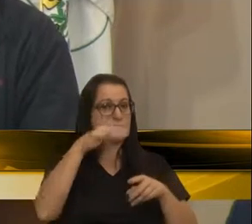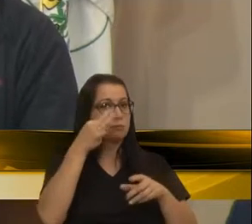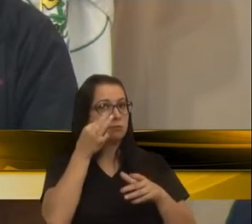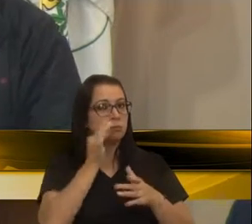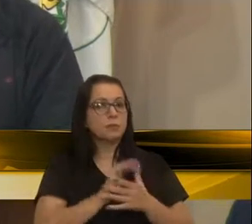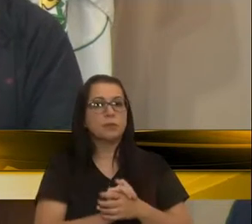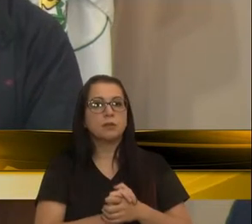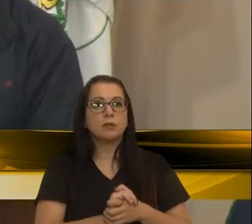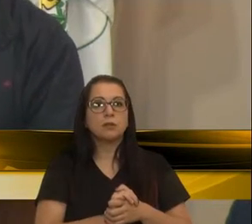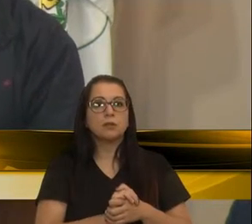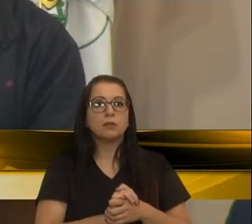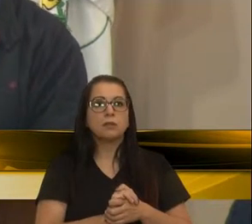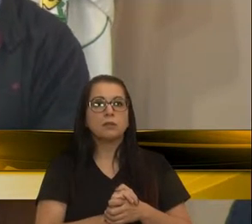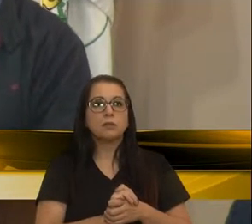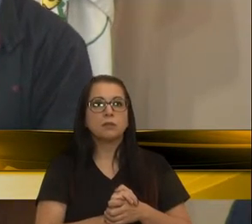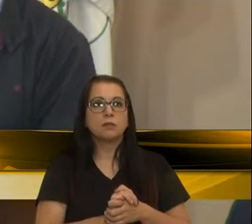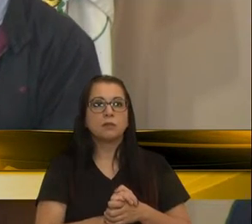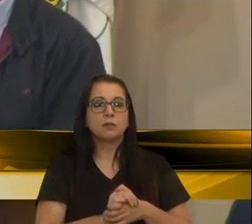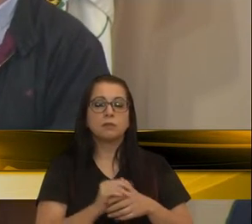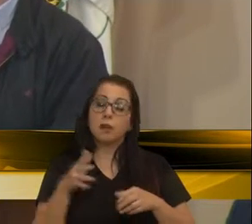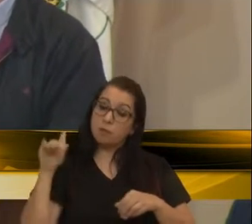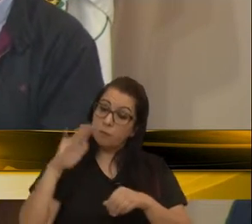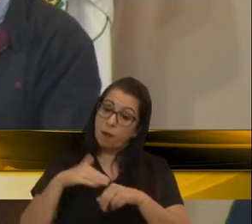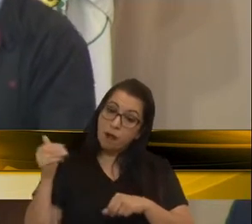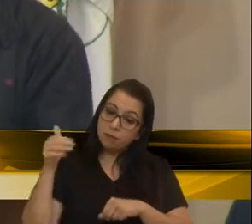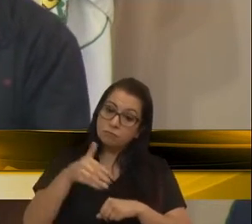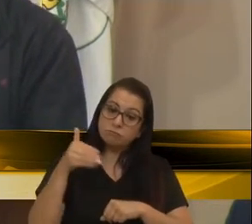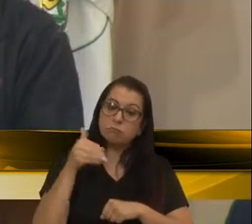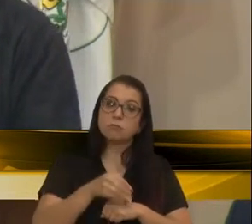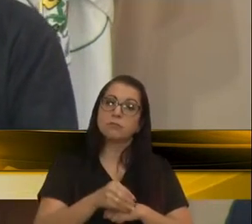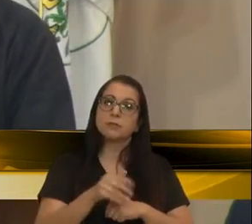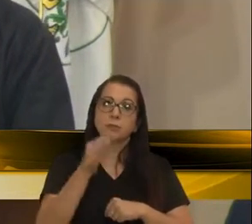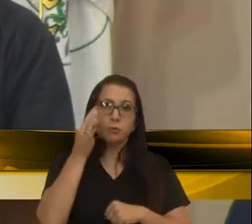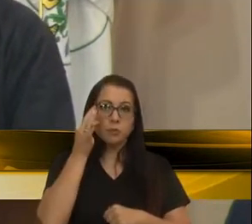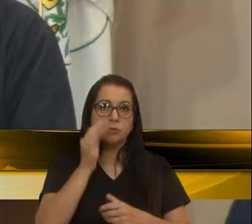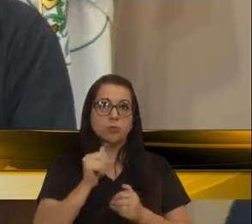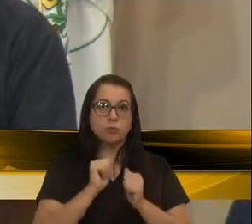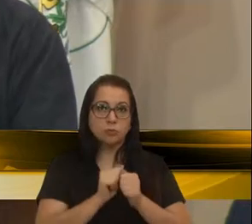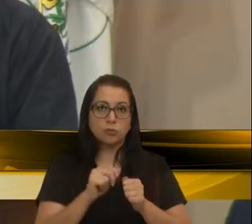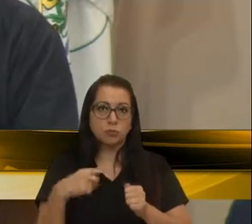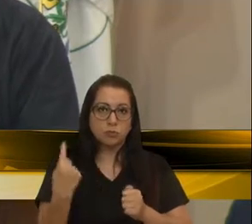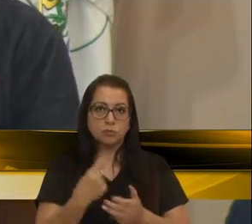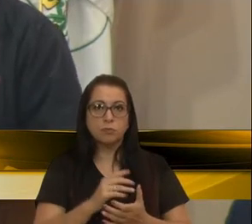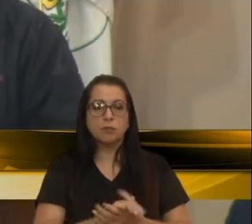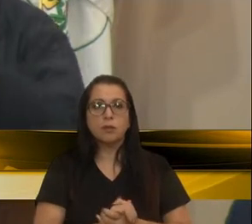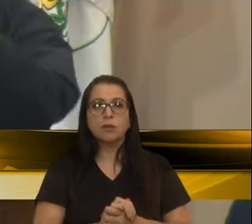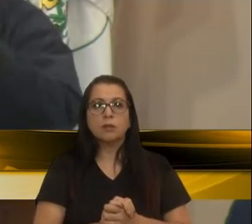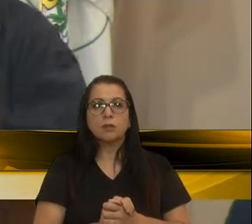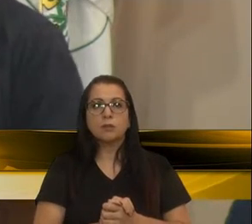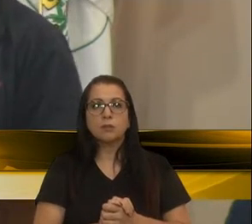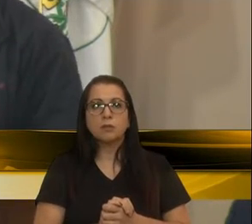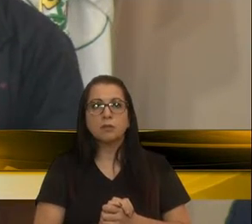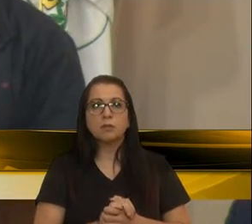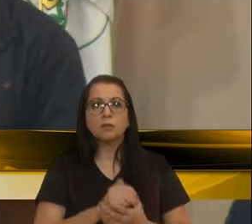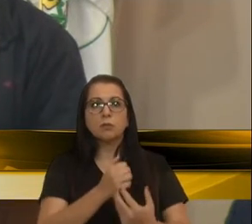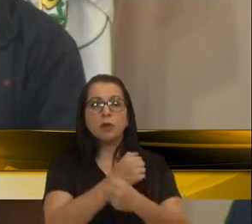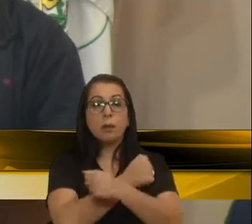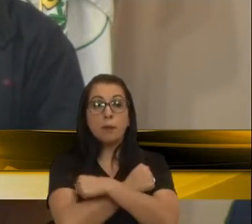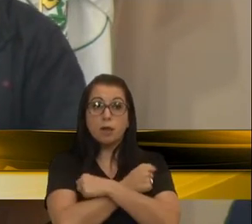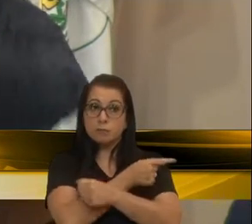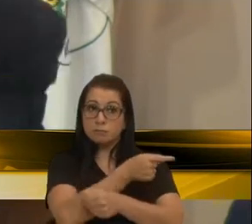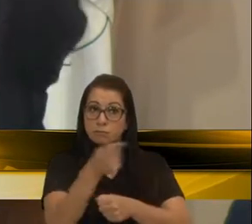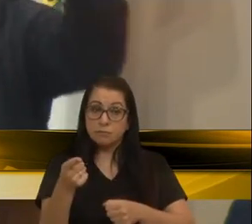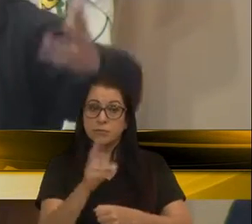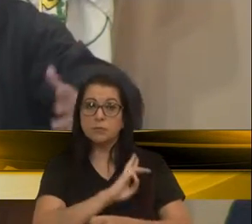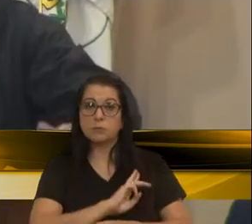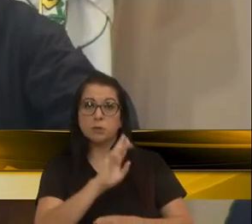encontram. Venham mais aqui à Câmara de Vereadores, estejam mais aqui presentes junto conosco. Então, um forte abraço a vocês que